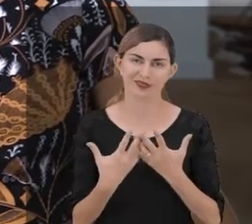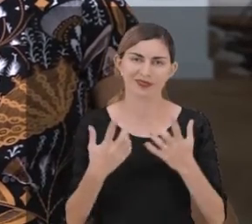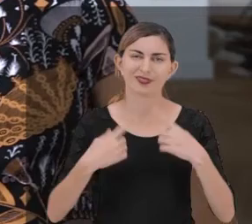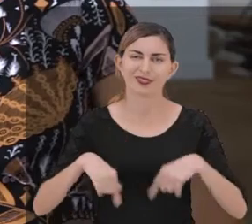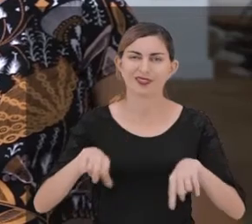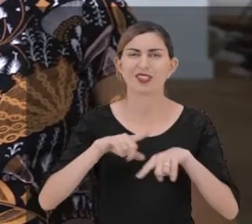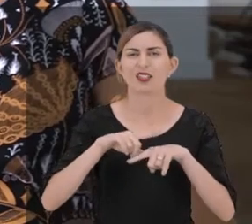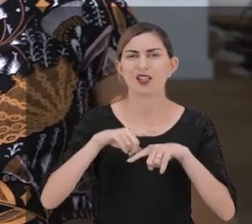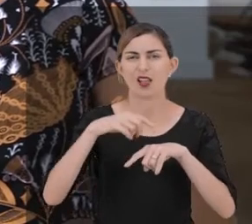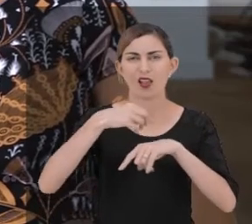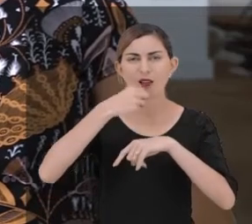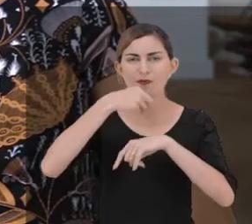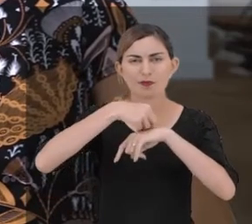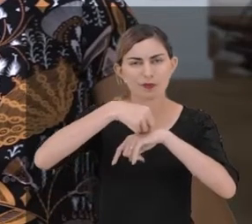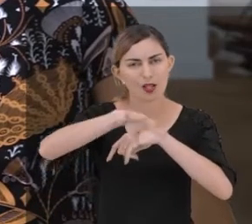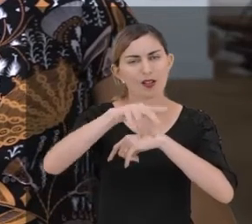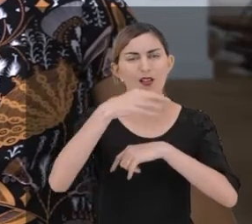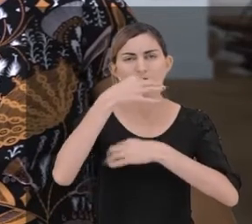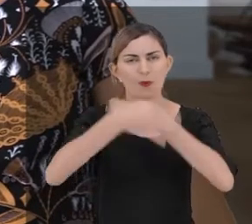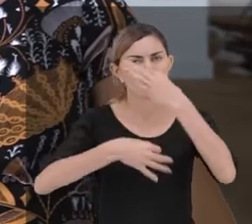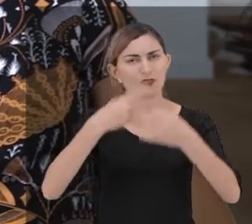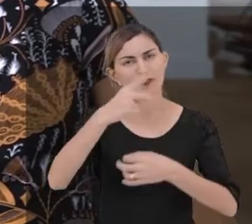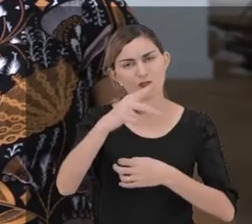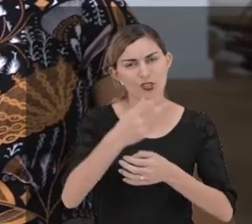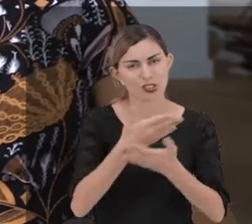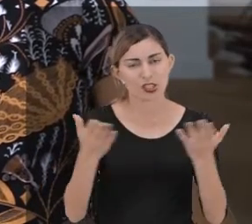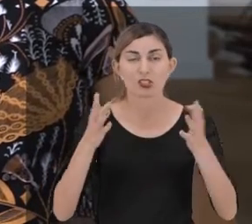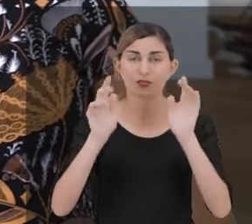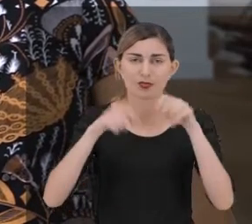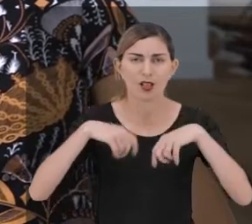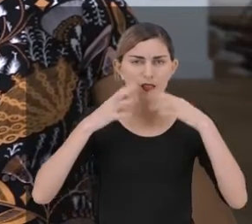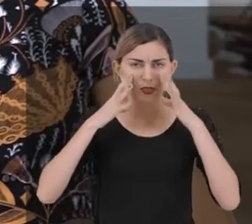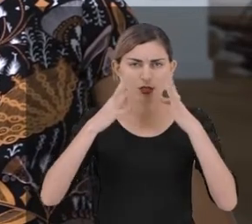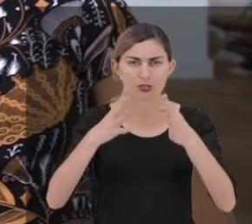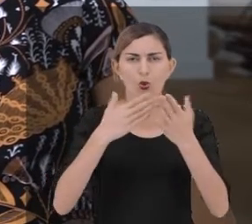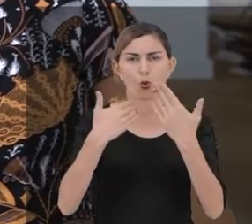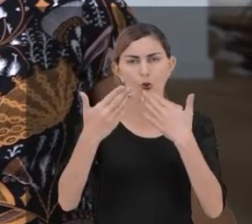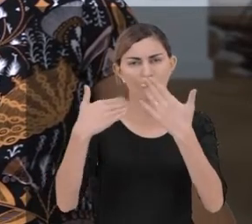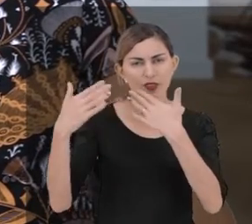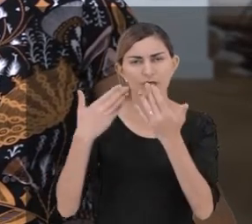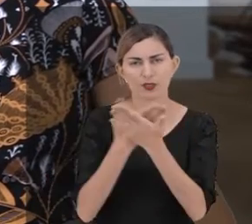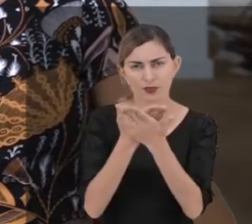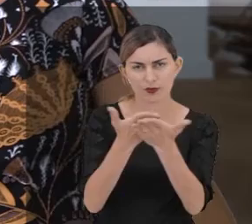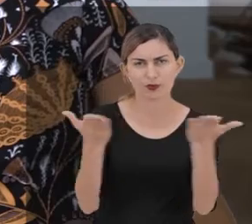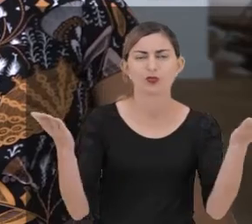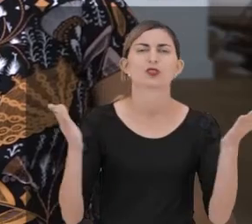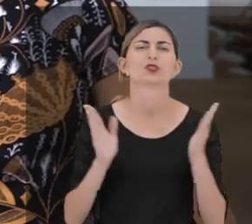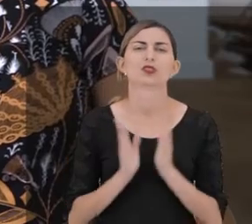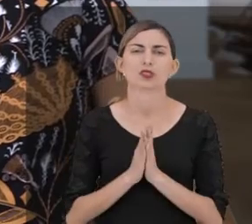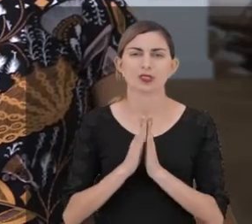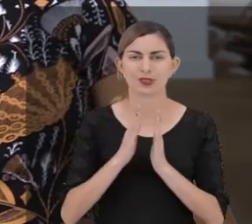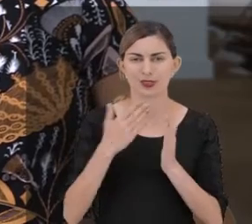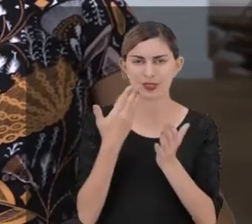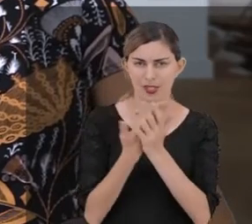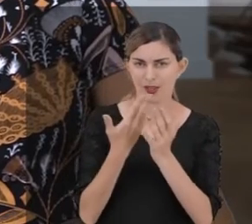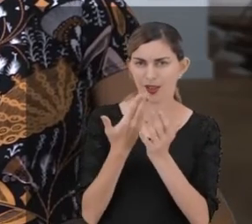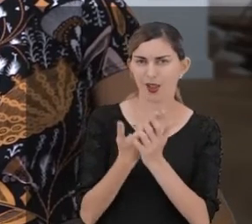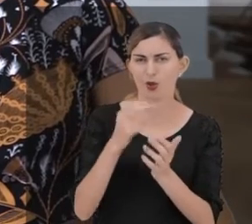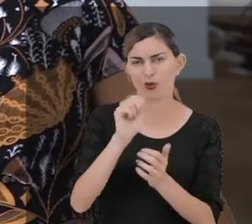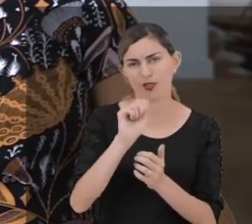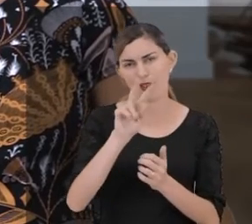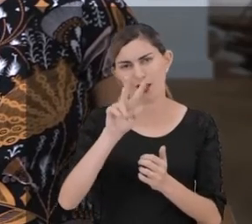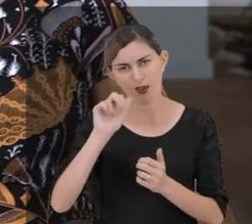o feedback de vocês, dar atenção a vocês, conversar com vocês na aula